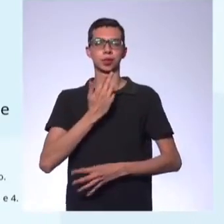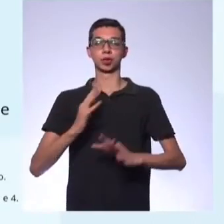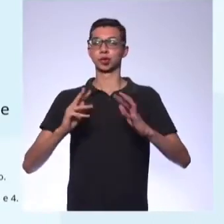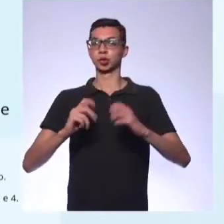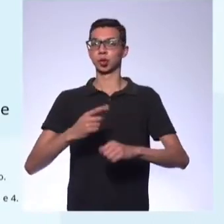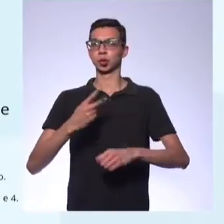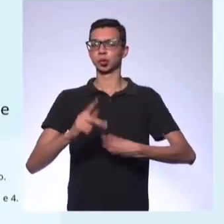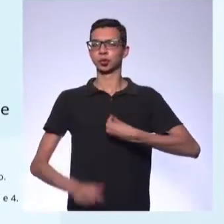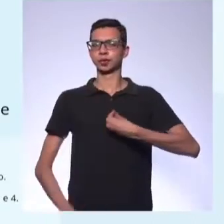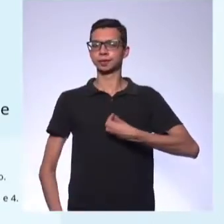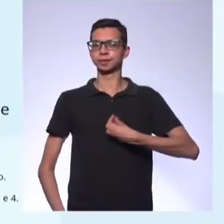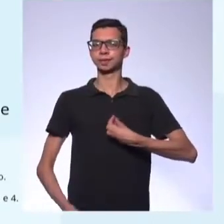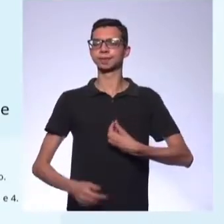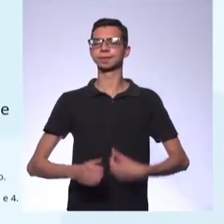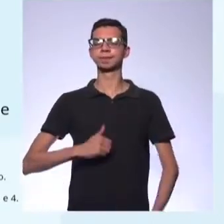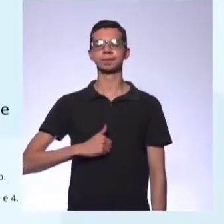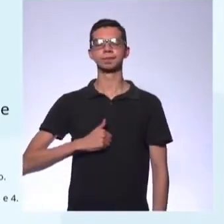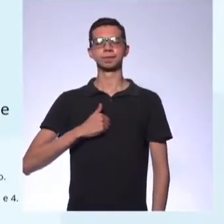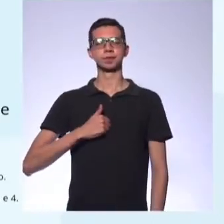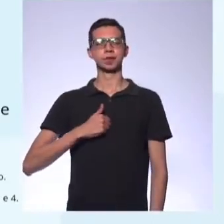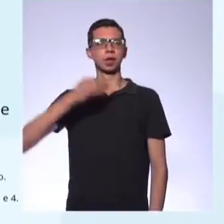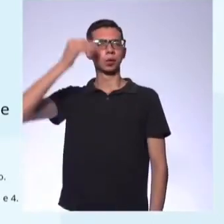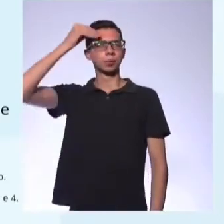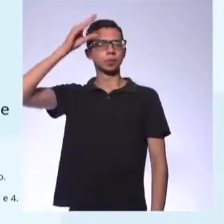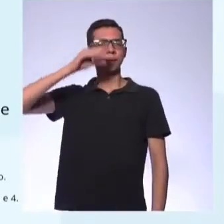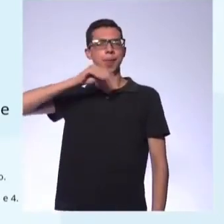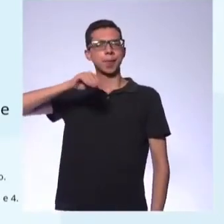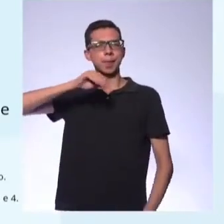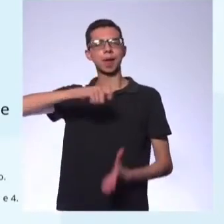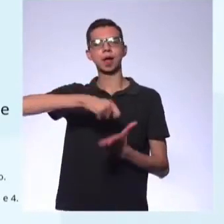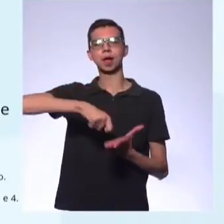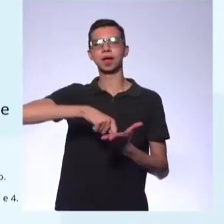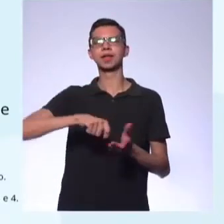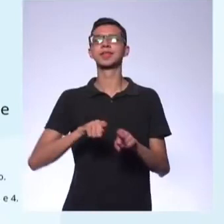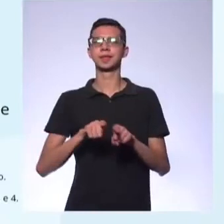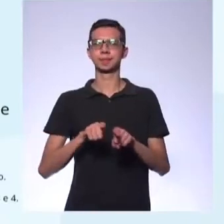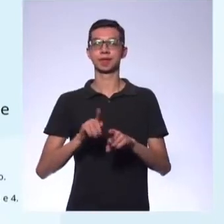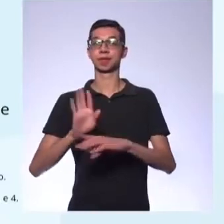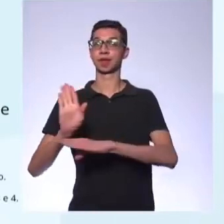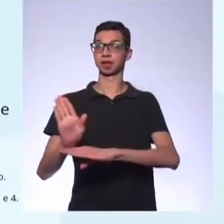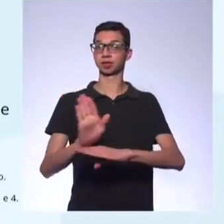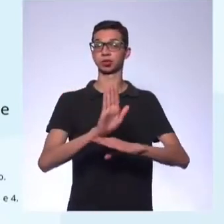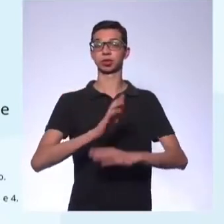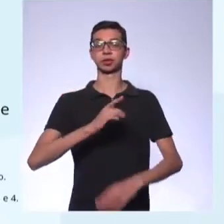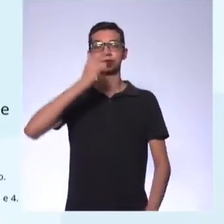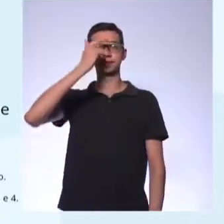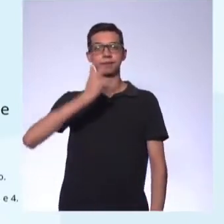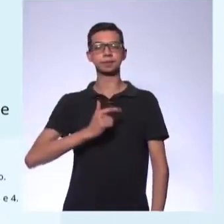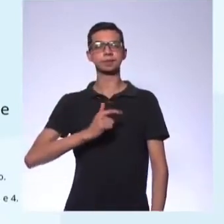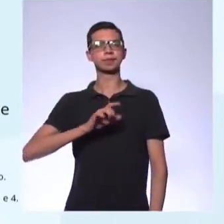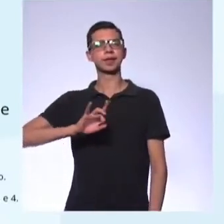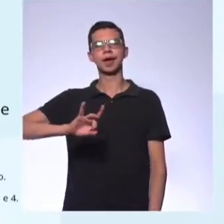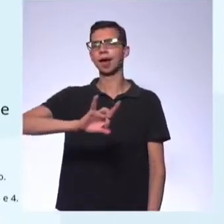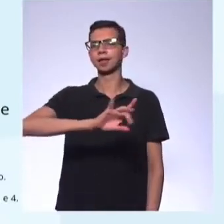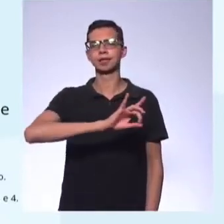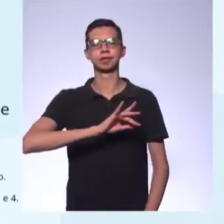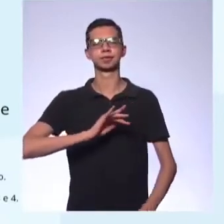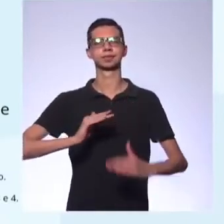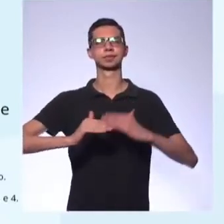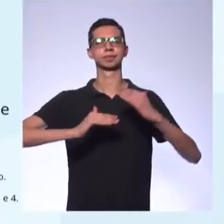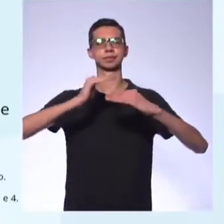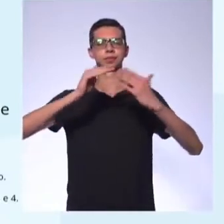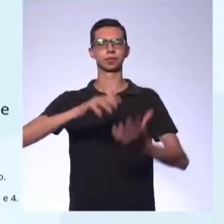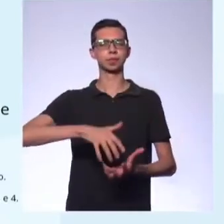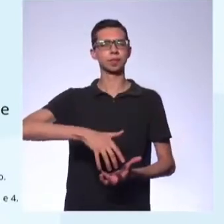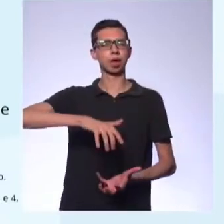ser. Oralidade, leitura e escrita ajudam a fazer quem somos, pois são as práticas com as quais